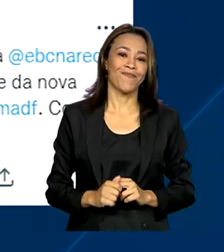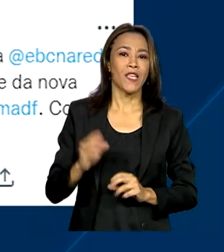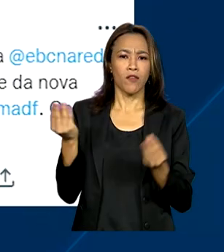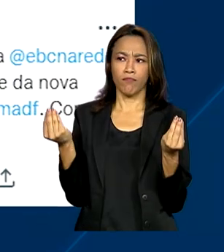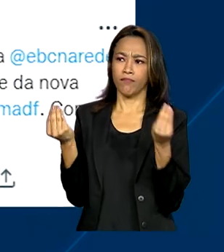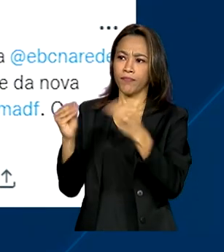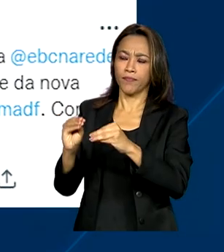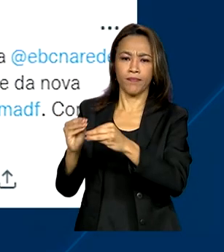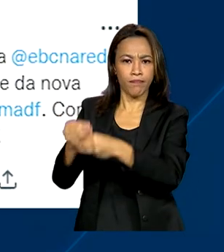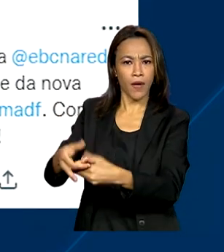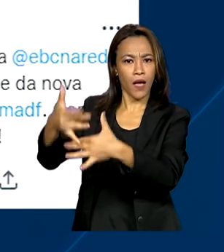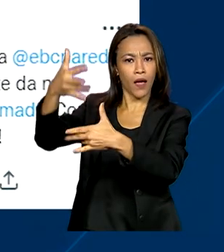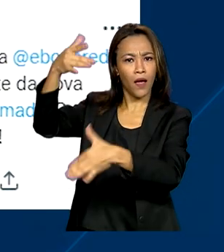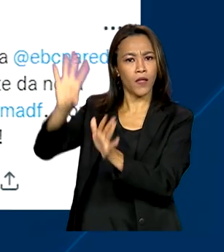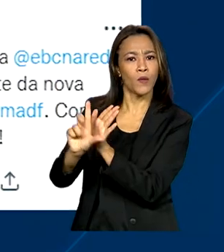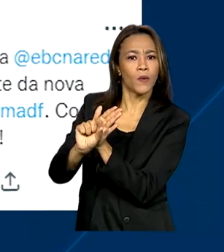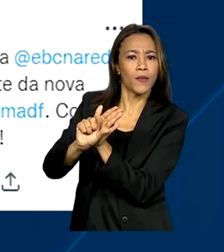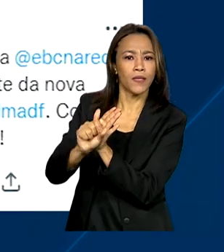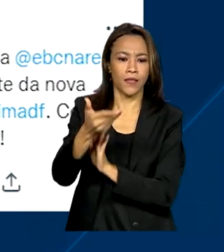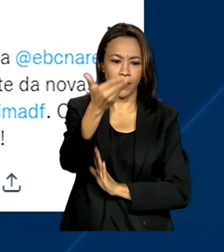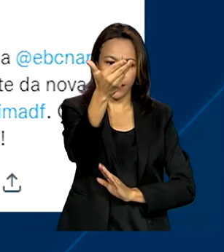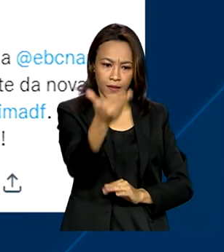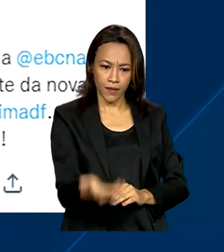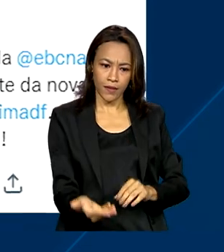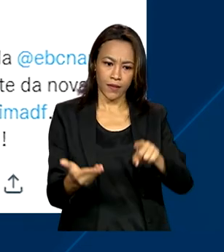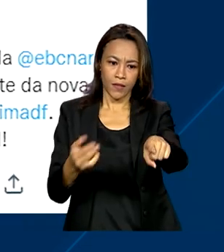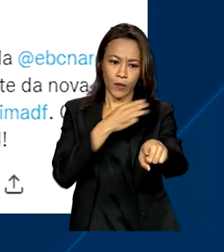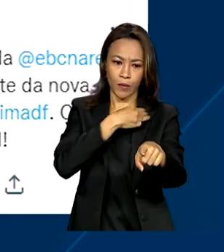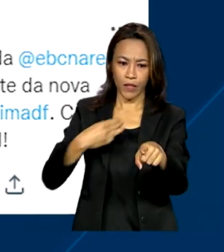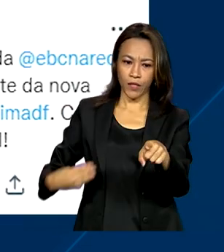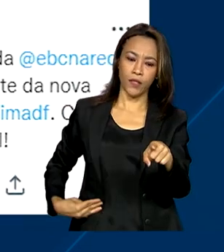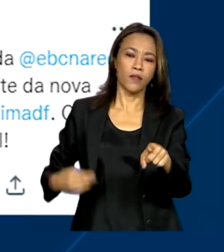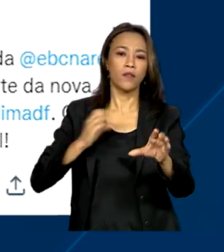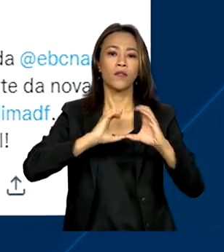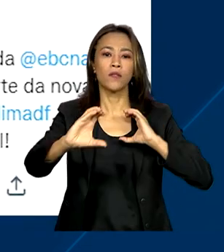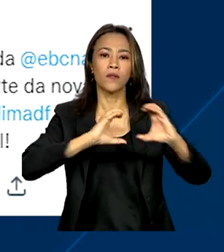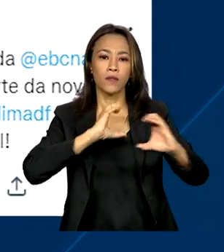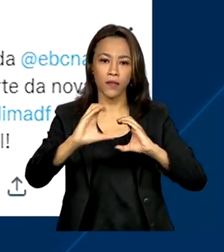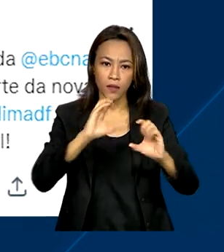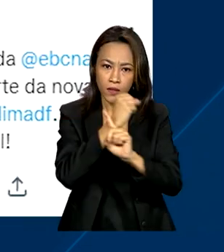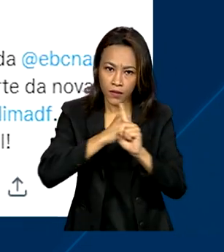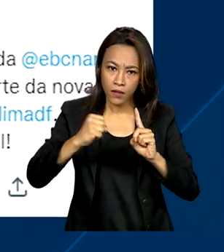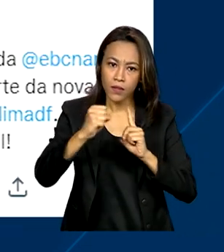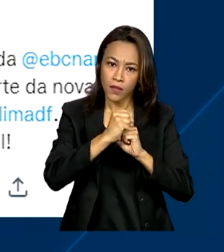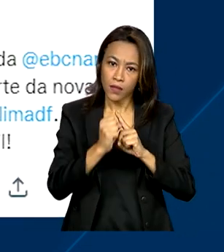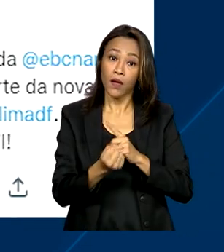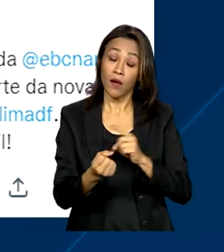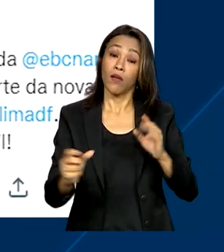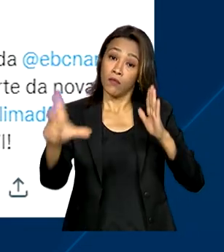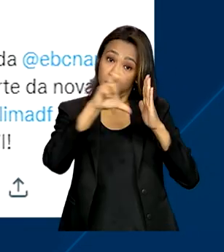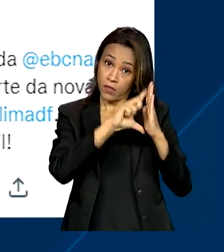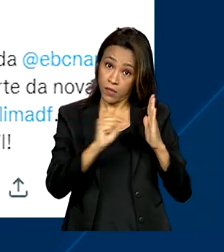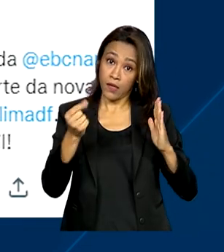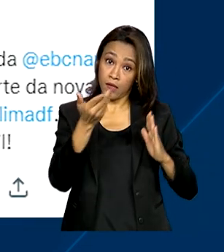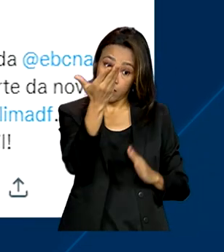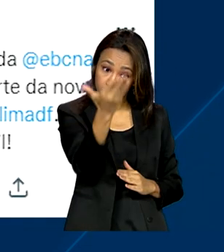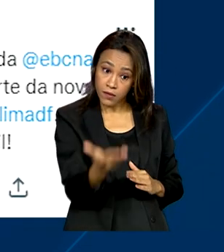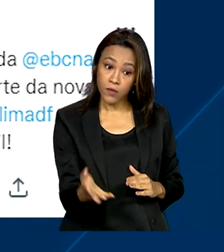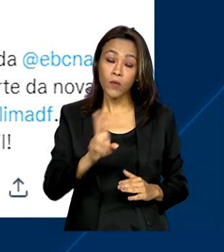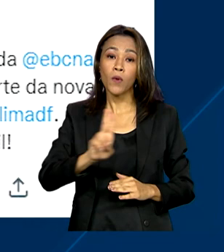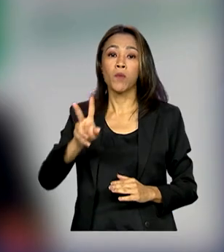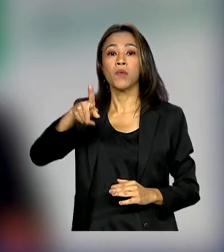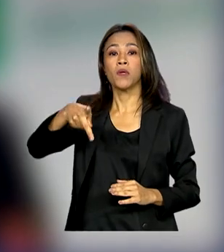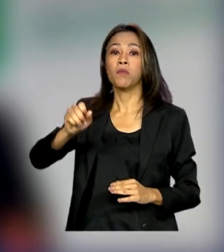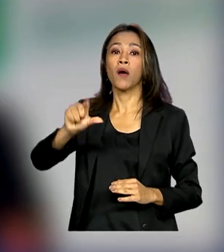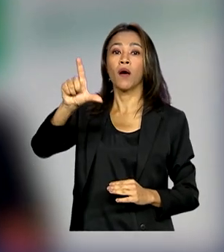postagem no Twitter, o ministro-chefe da Secretaria de Comunicação Social da Presidência da República, Paulo Pimenta,